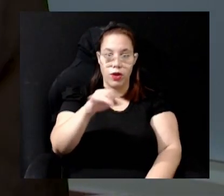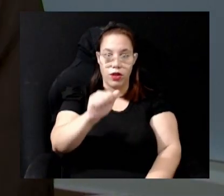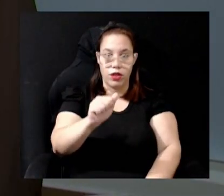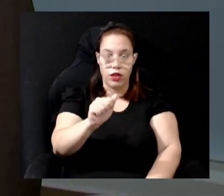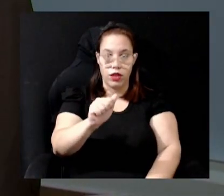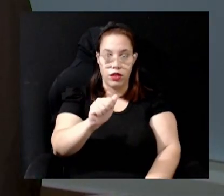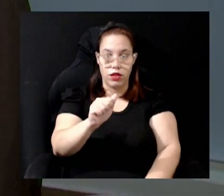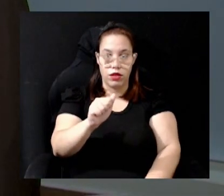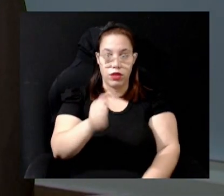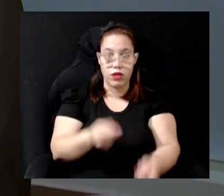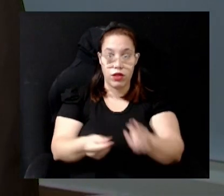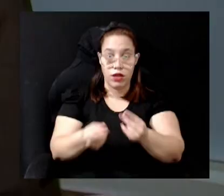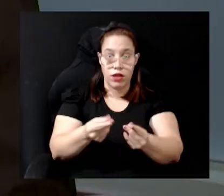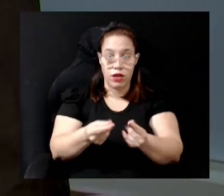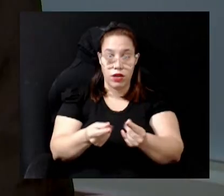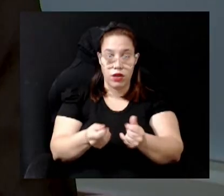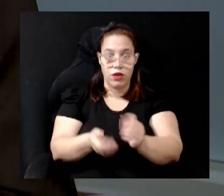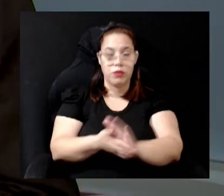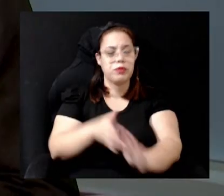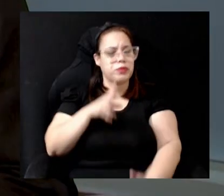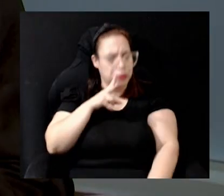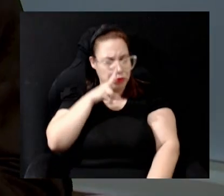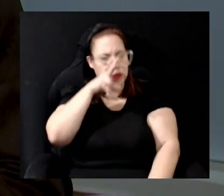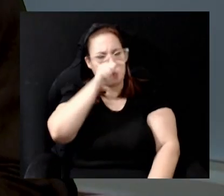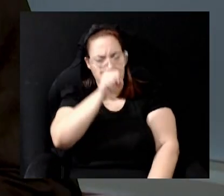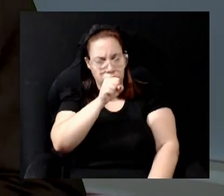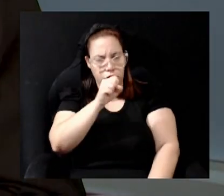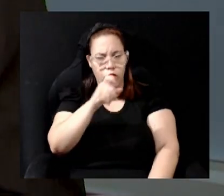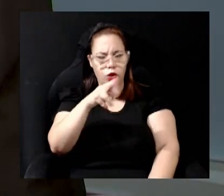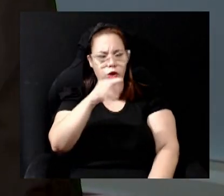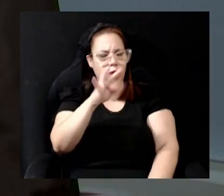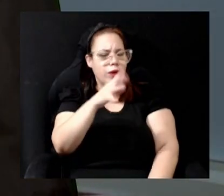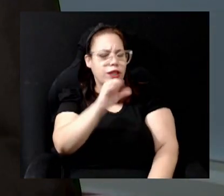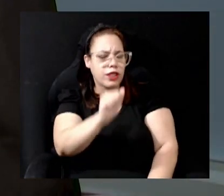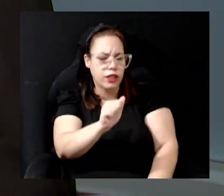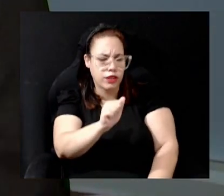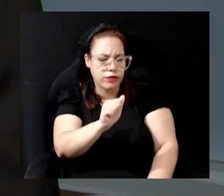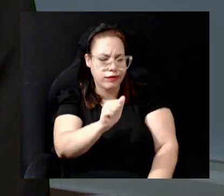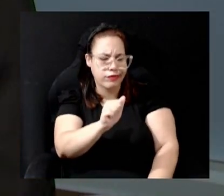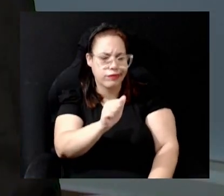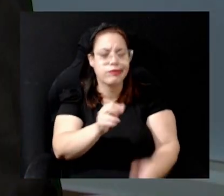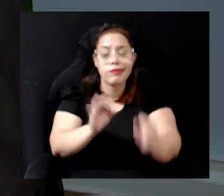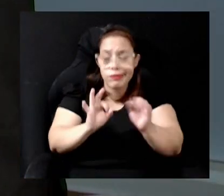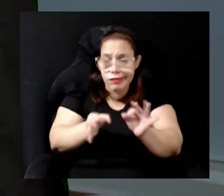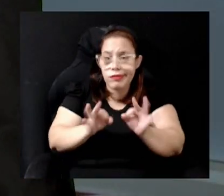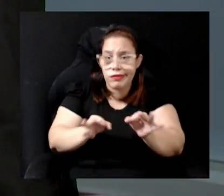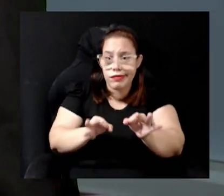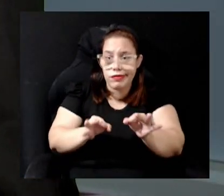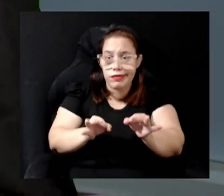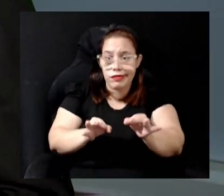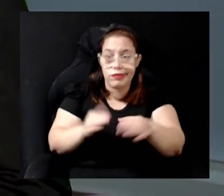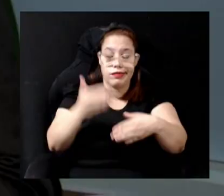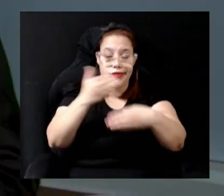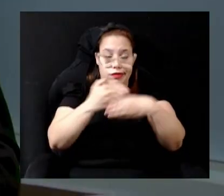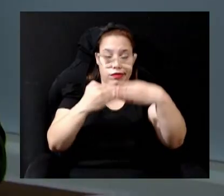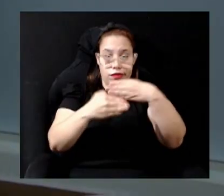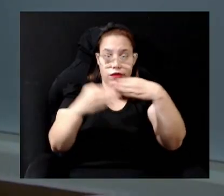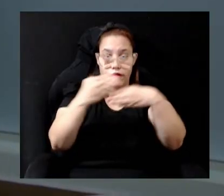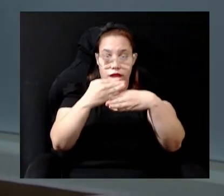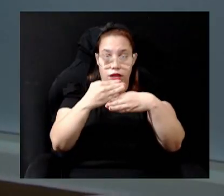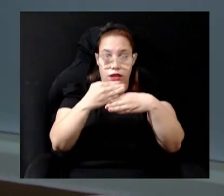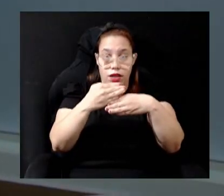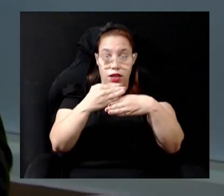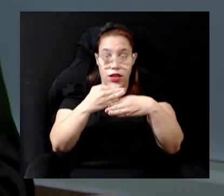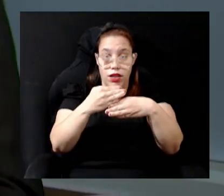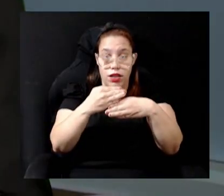TRT vai reforçar a ortopedia, sim, vai reforçar a estrutura para a redução da fila de ortopedia. E nós já